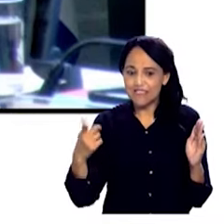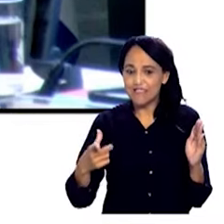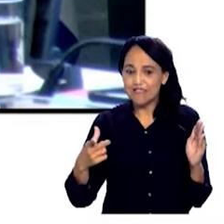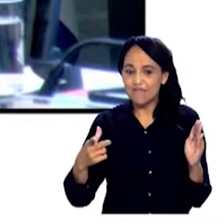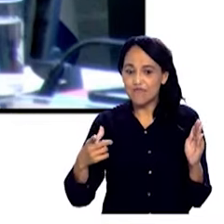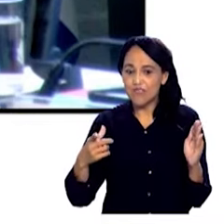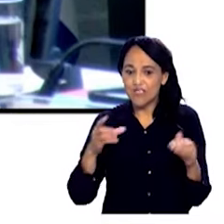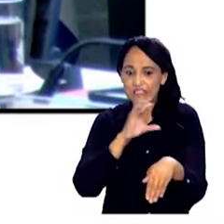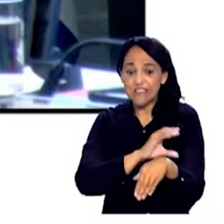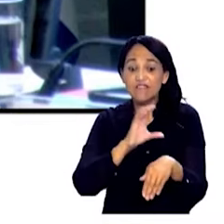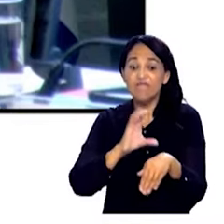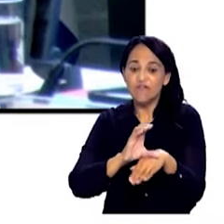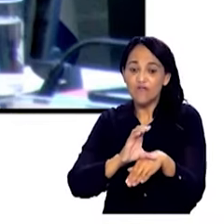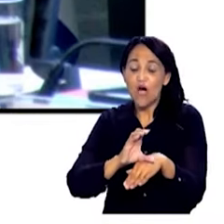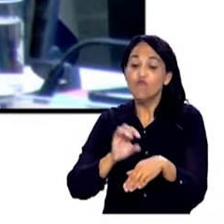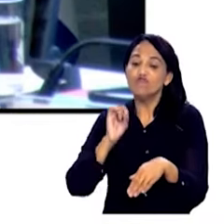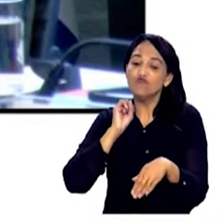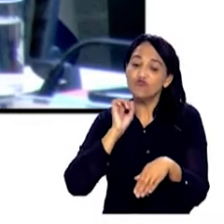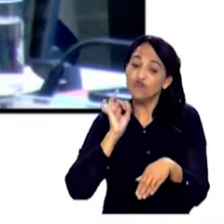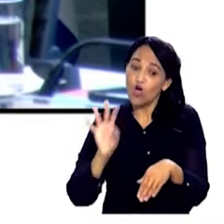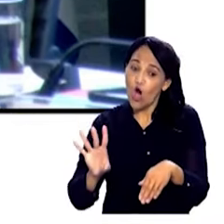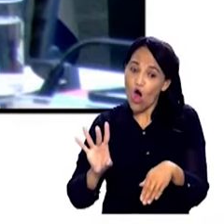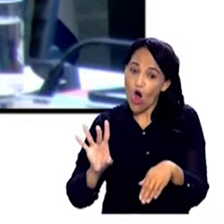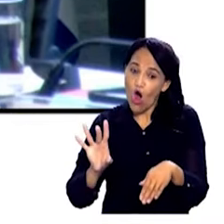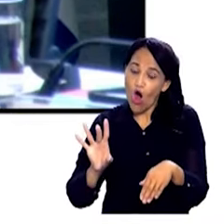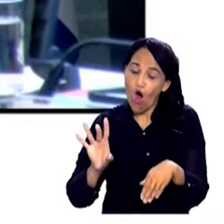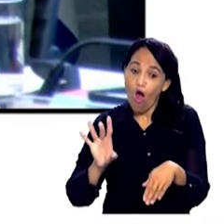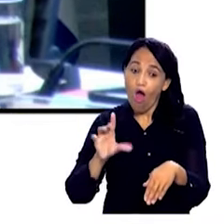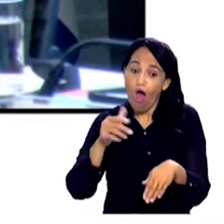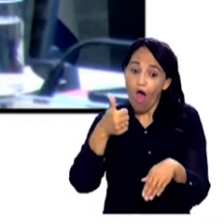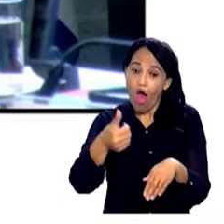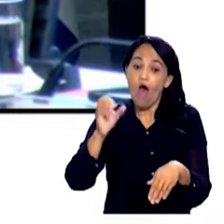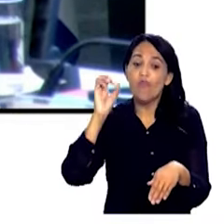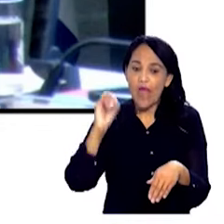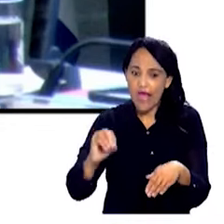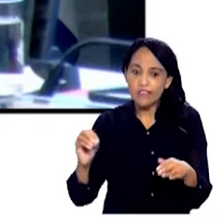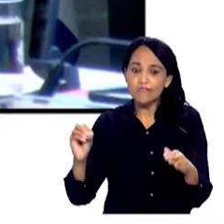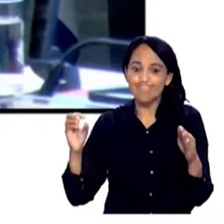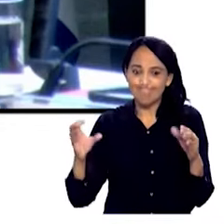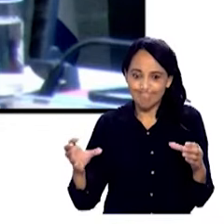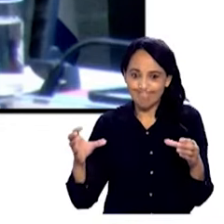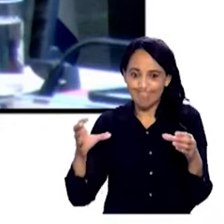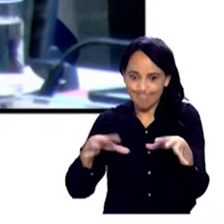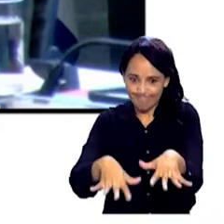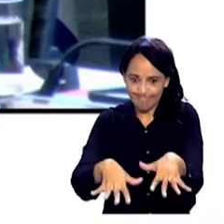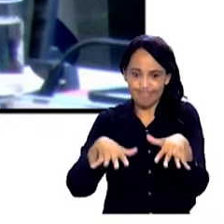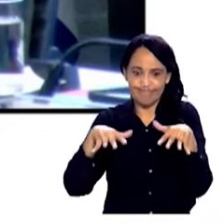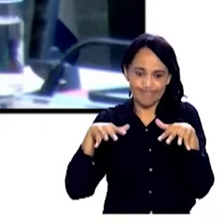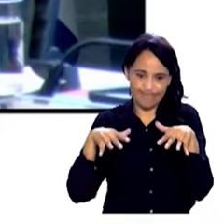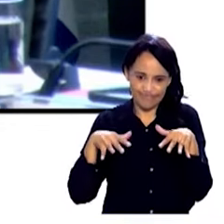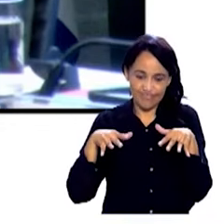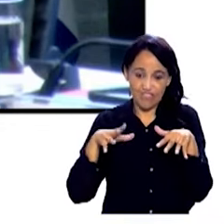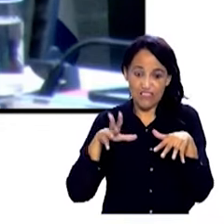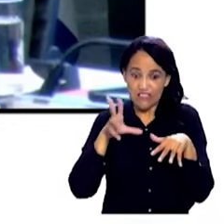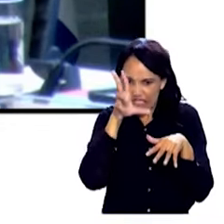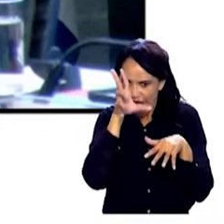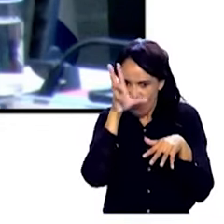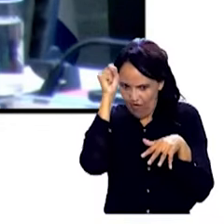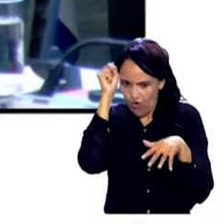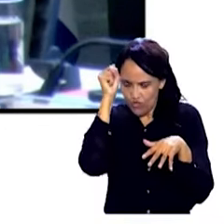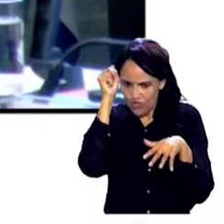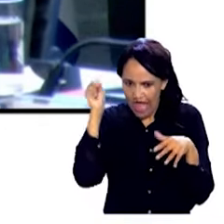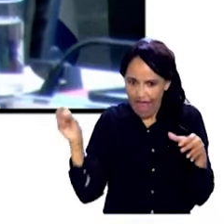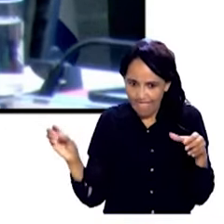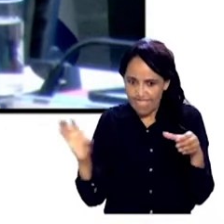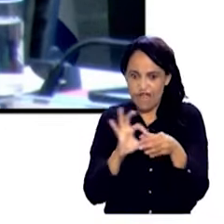10 plenários então o número é menor e a força é vinculante hum para